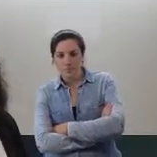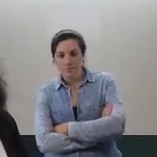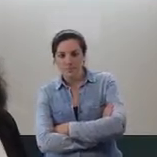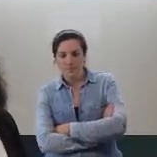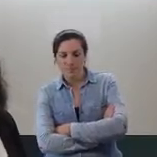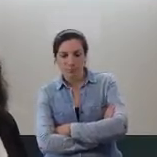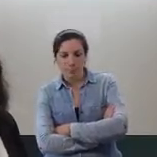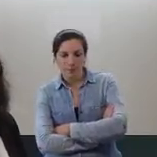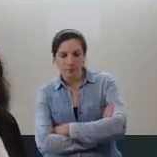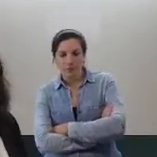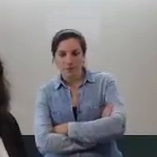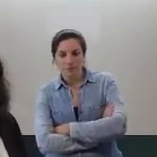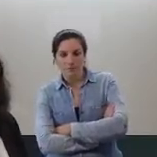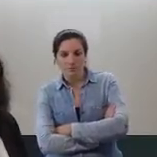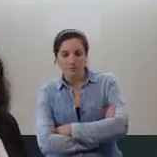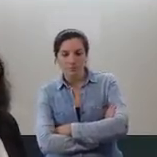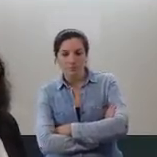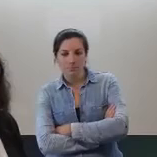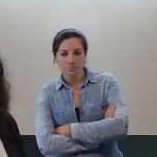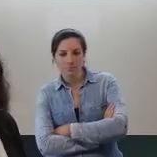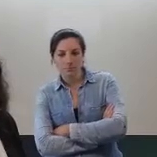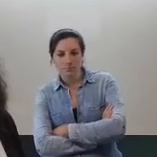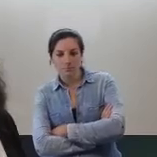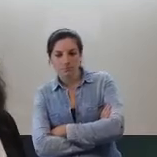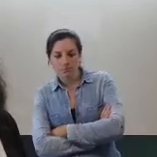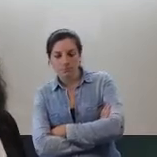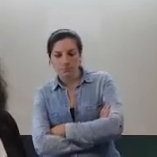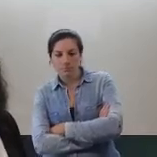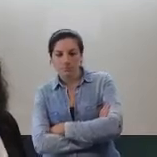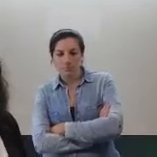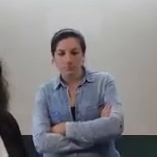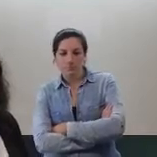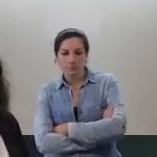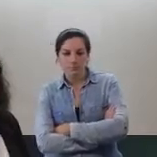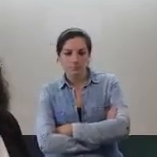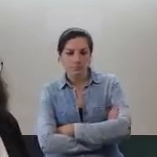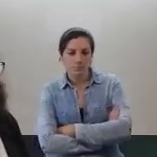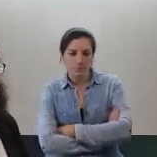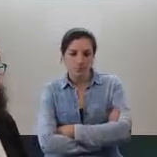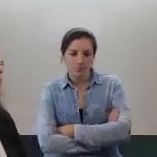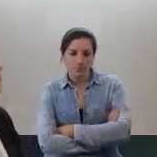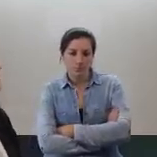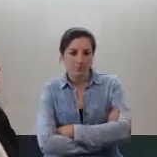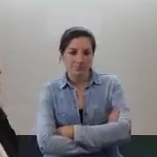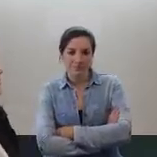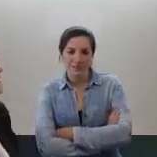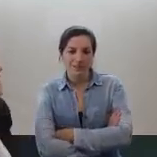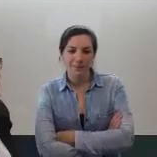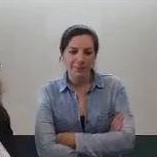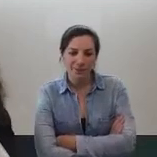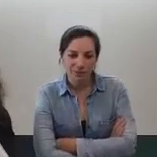abrevie os nomes e o sobrenome do autor. Mas aqui, tem eu não vou